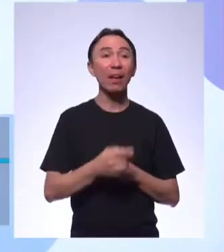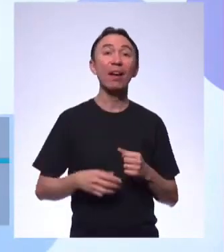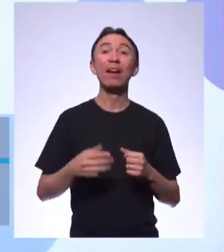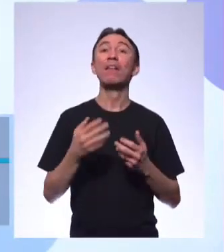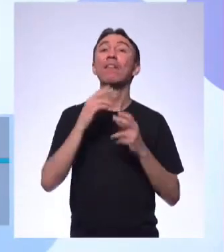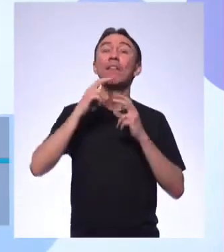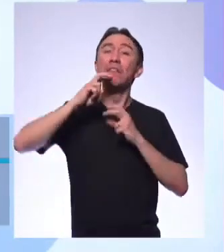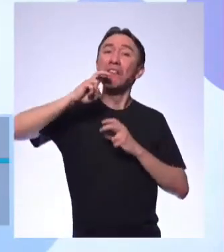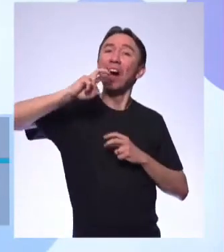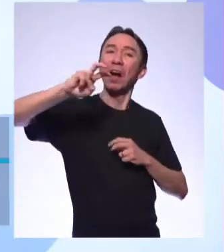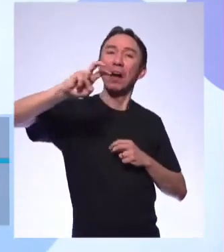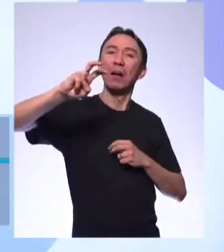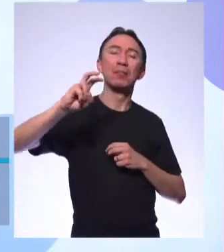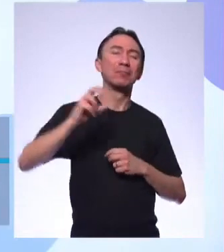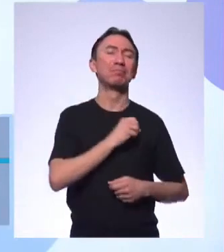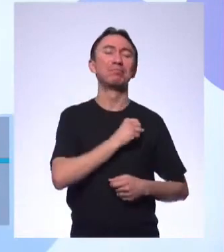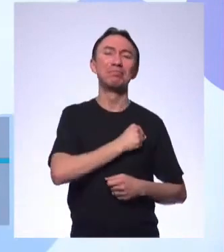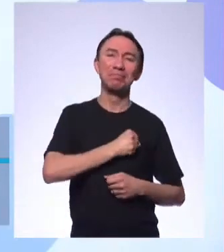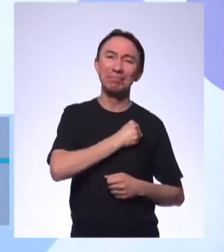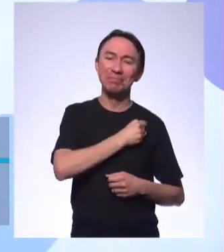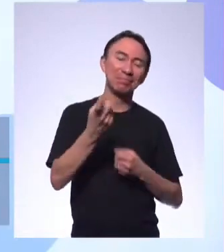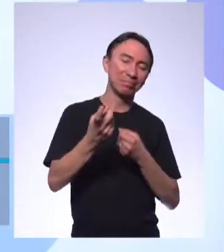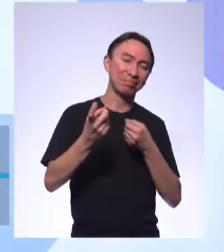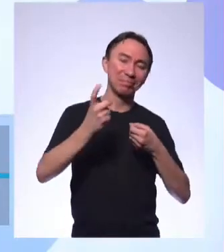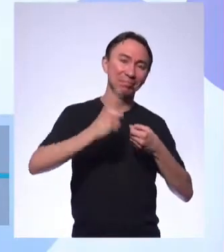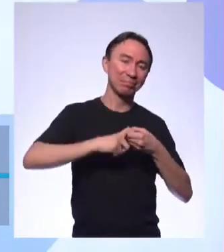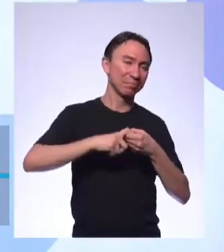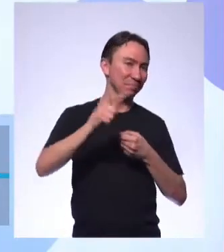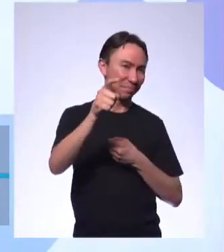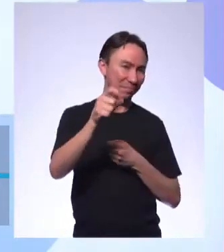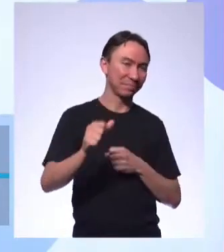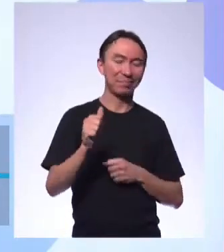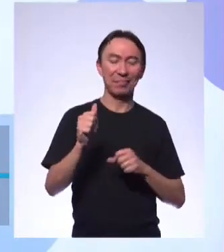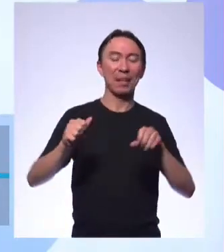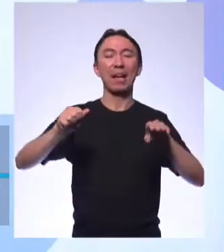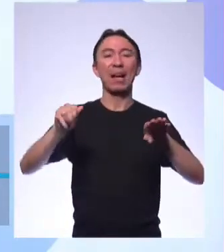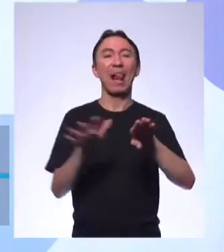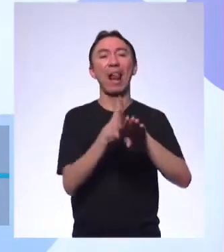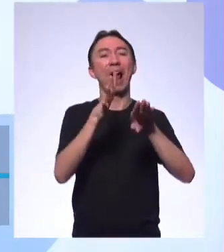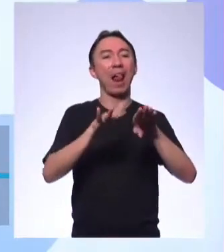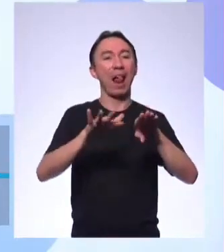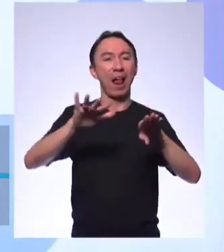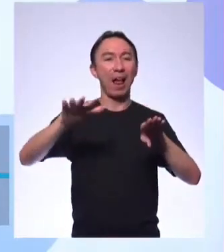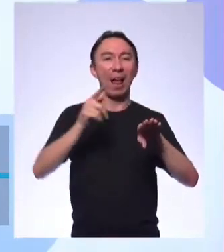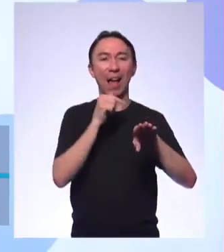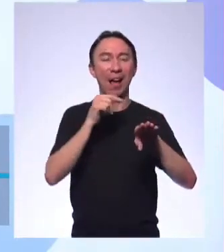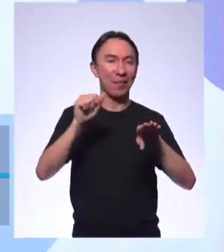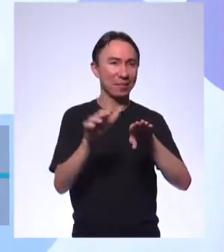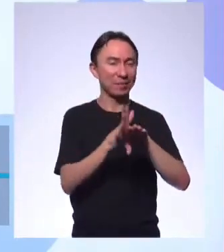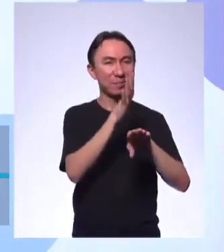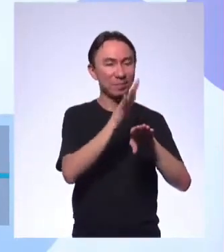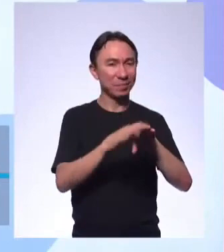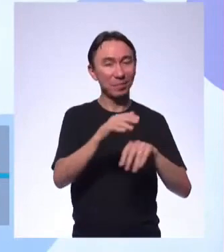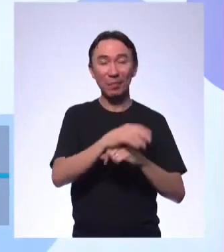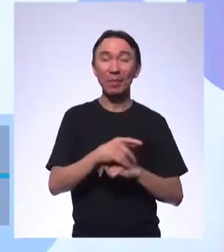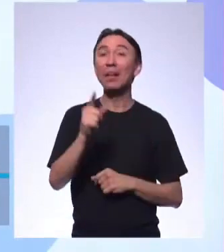ao mar. O amor, a relação é a relação de amor, aqui o Alberto diz que o mar levou o